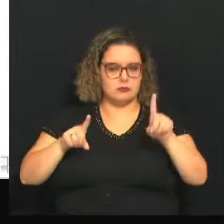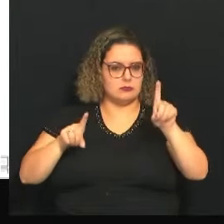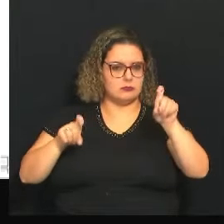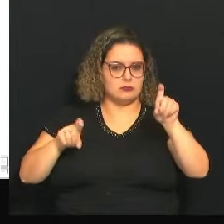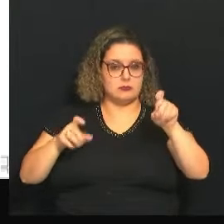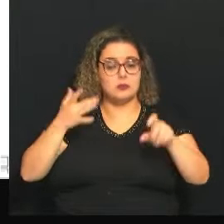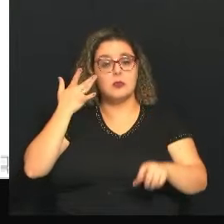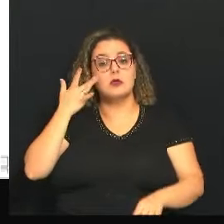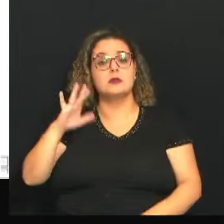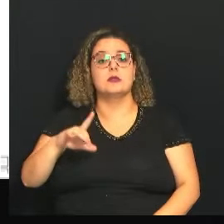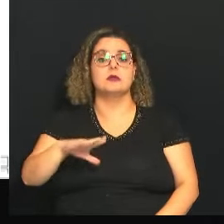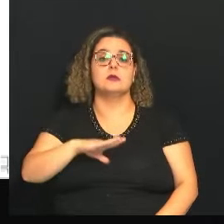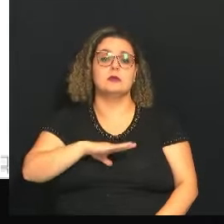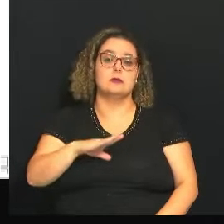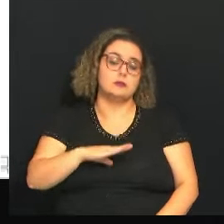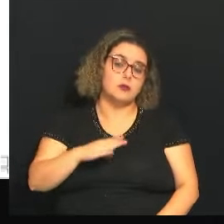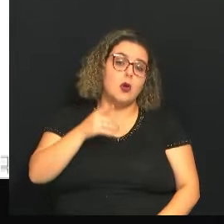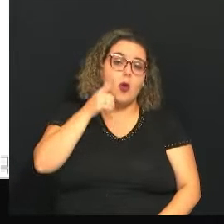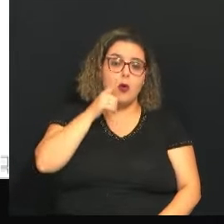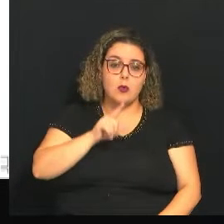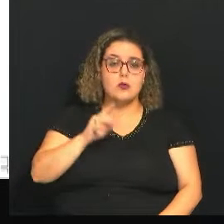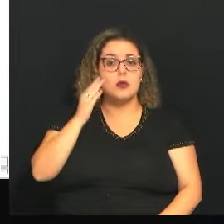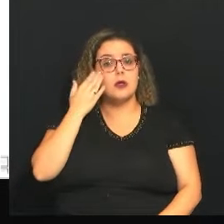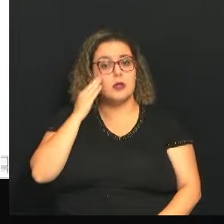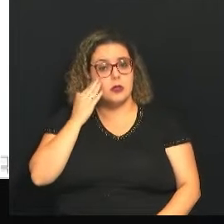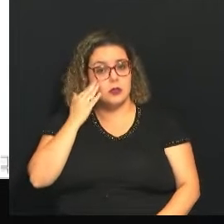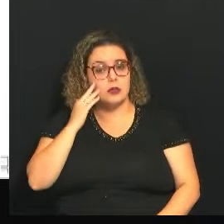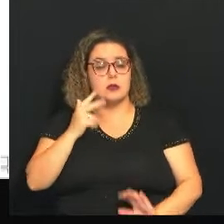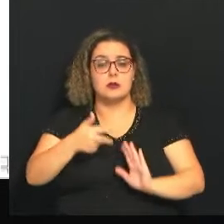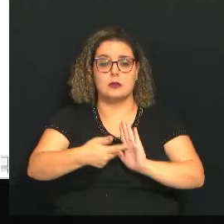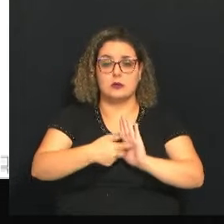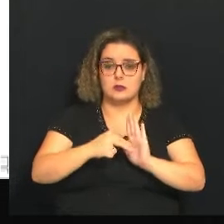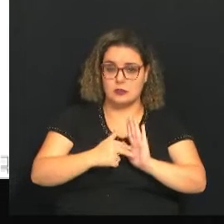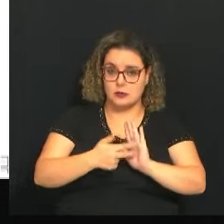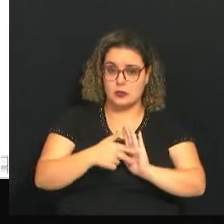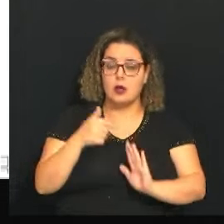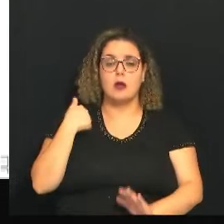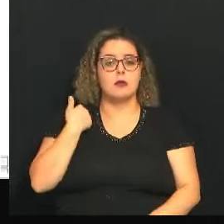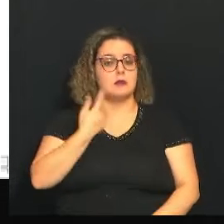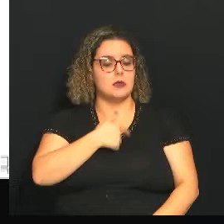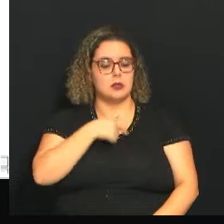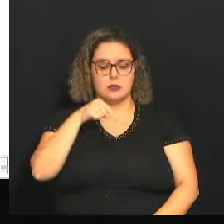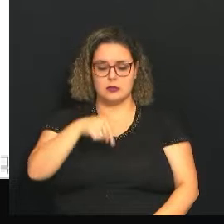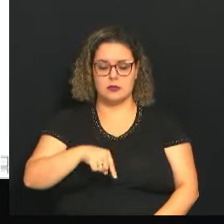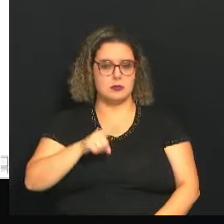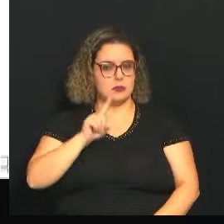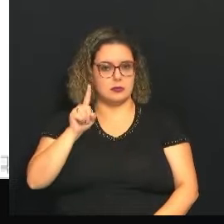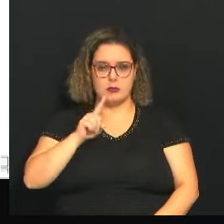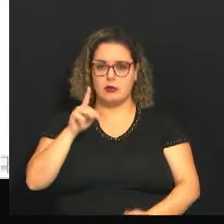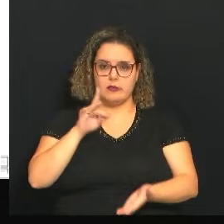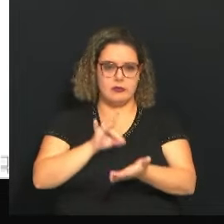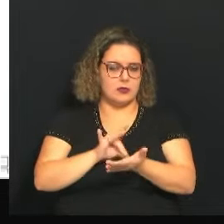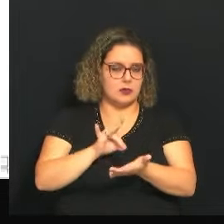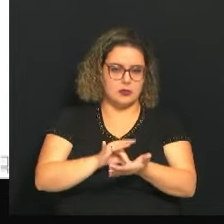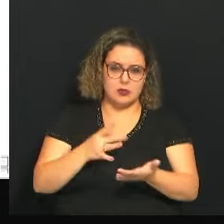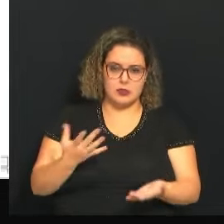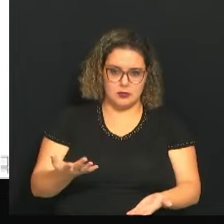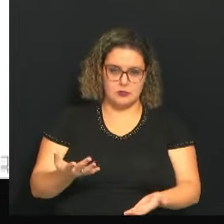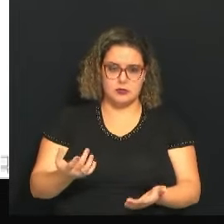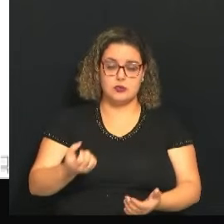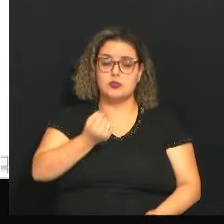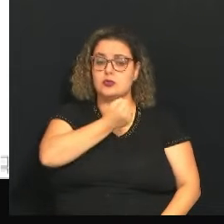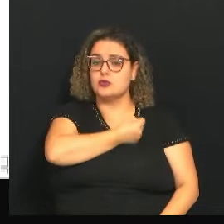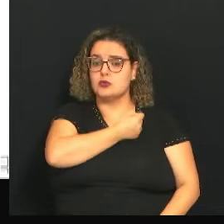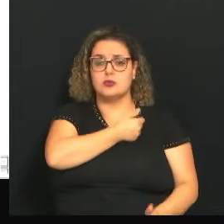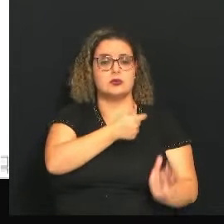município consegue entender o que significa isso, mas para nós aqui não é verdade. Os números estão mostrando que